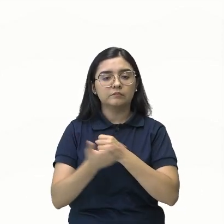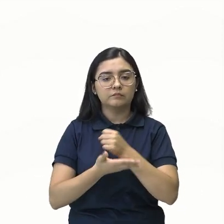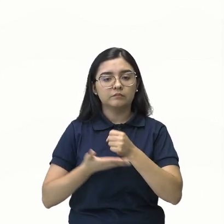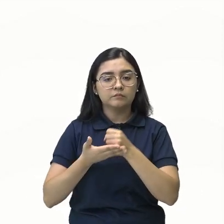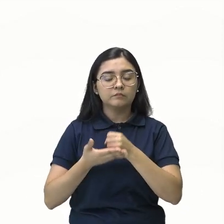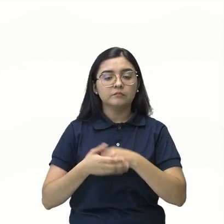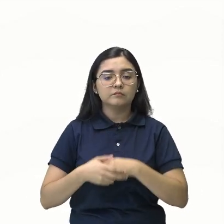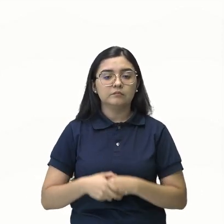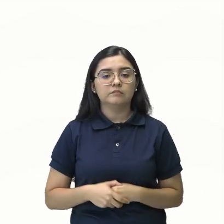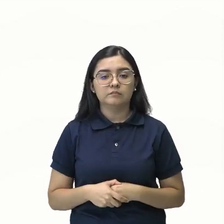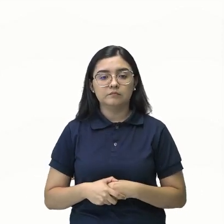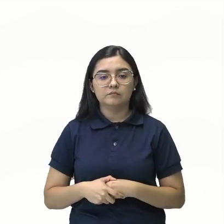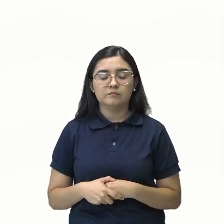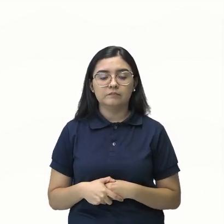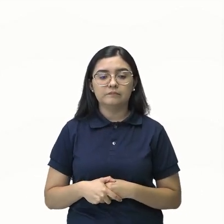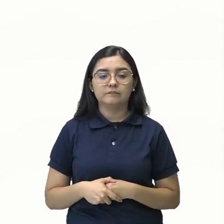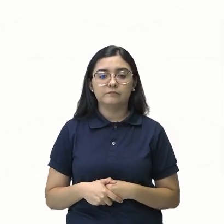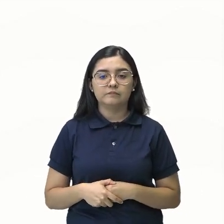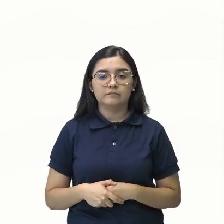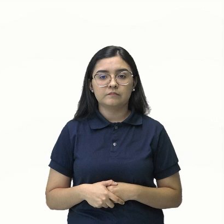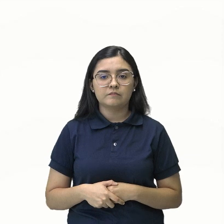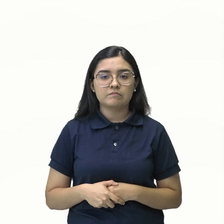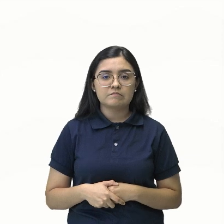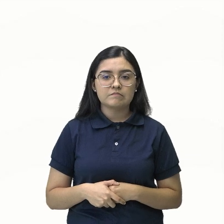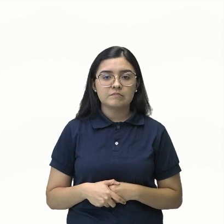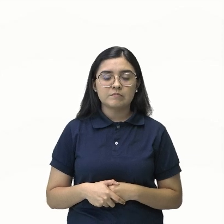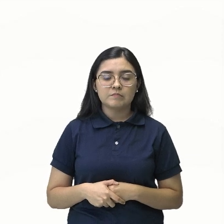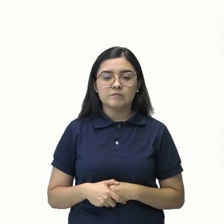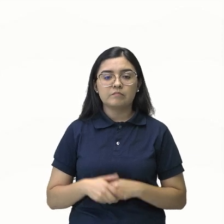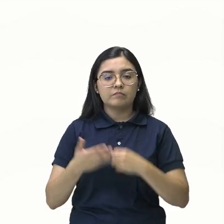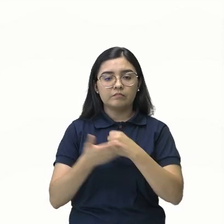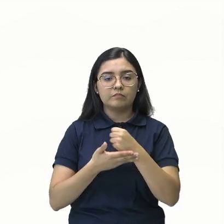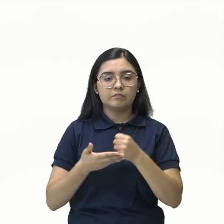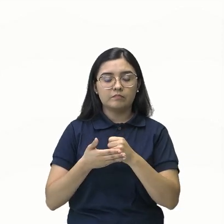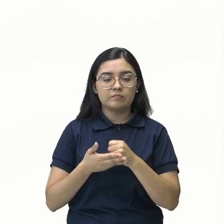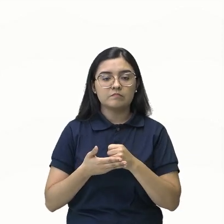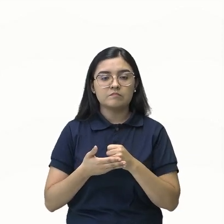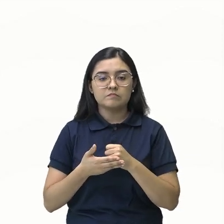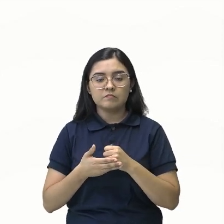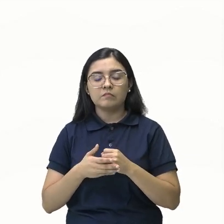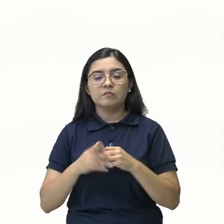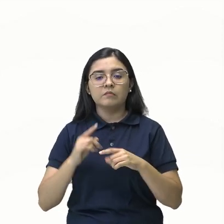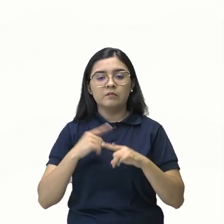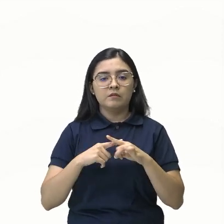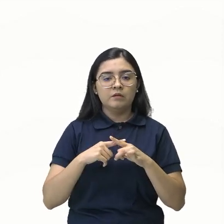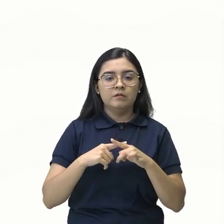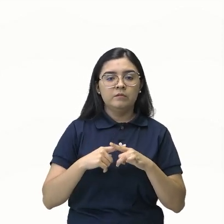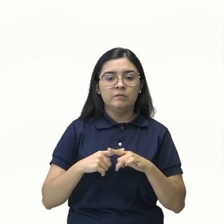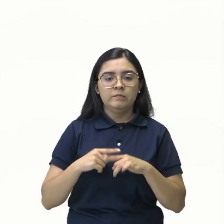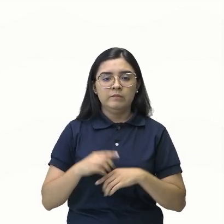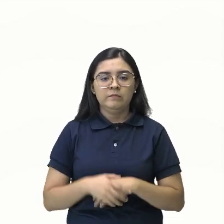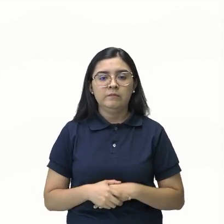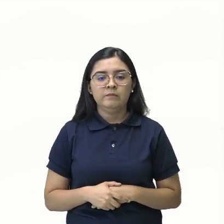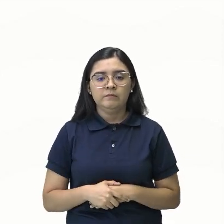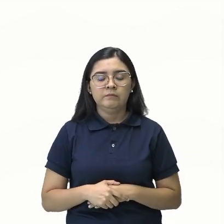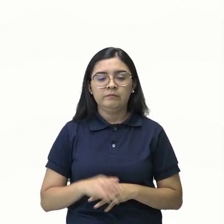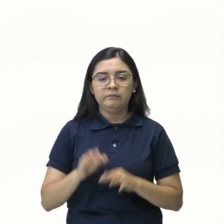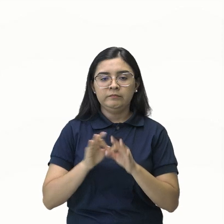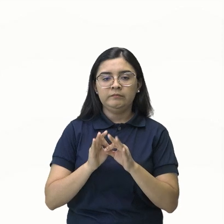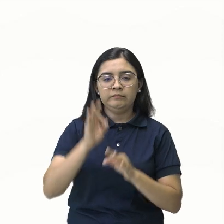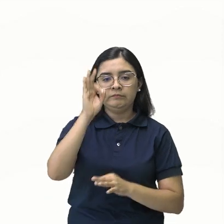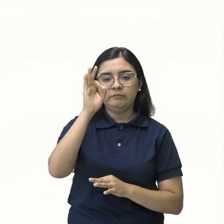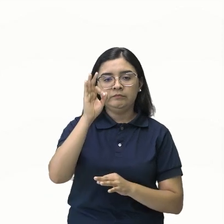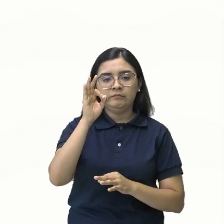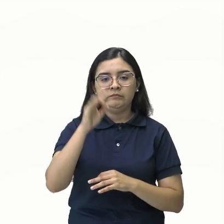base em, né, base do triângulo vezes a altura, melhor, base do retângulo vezes a